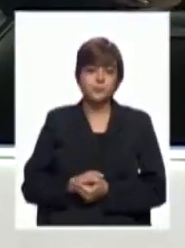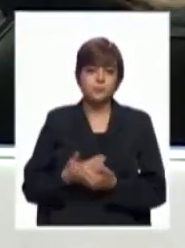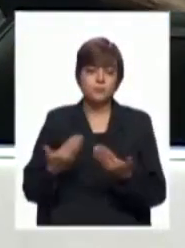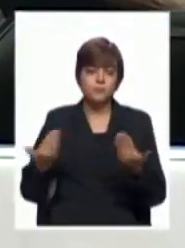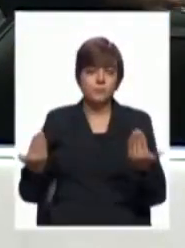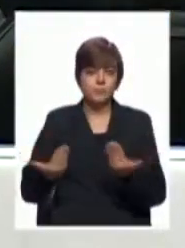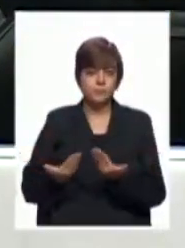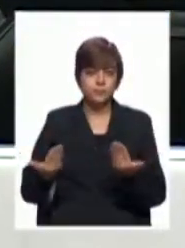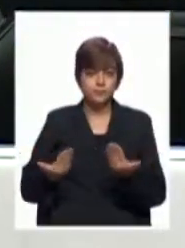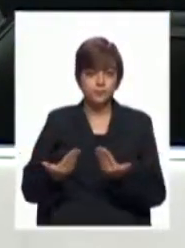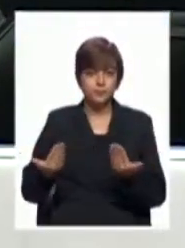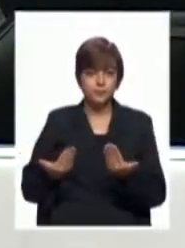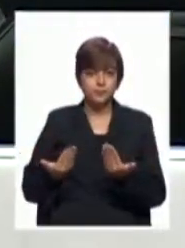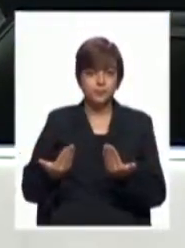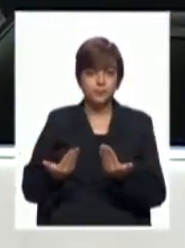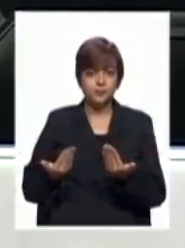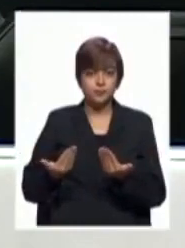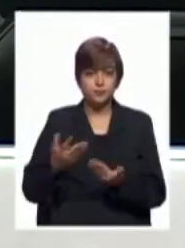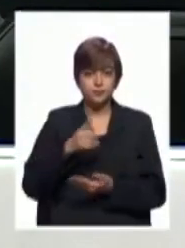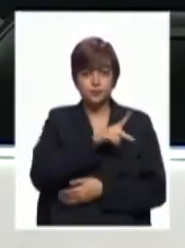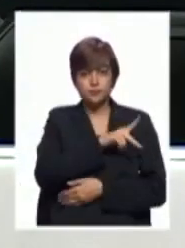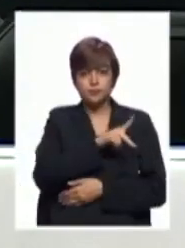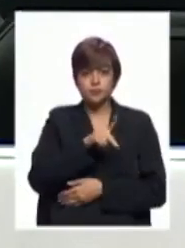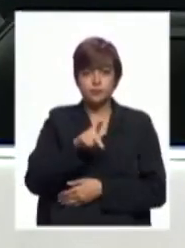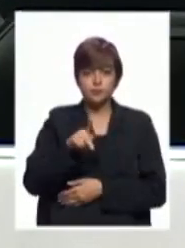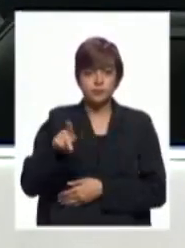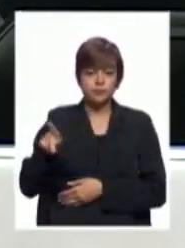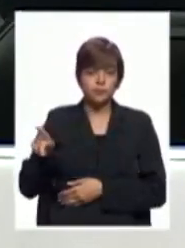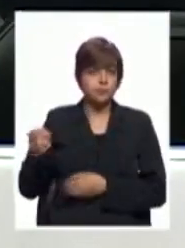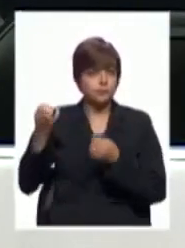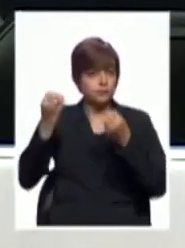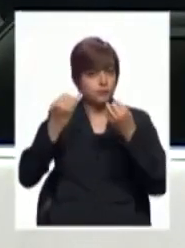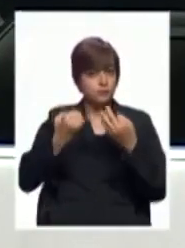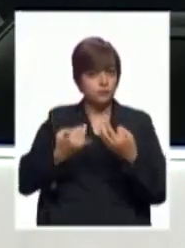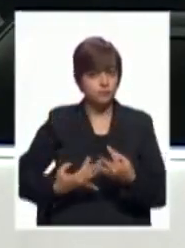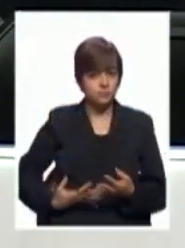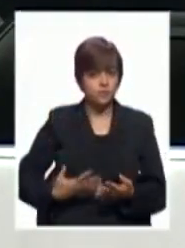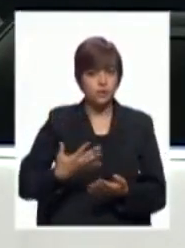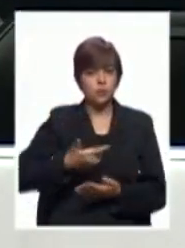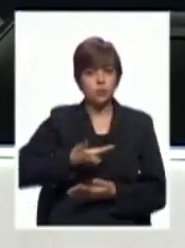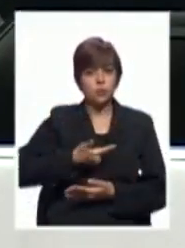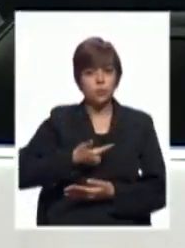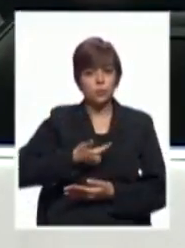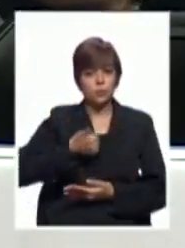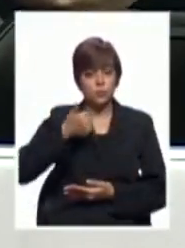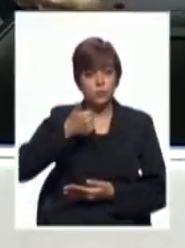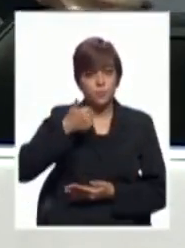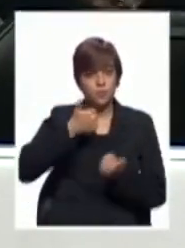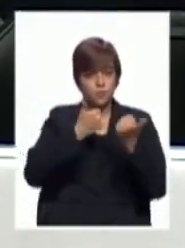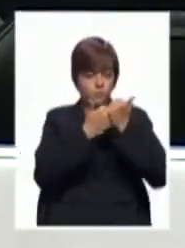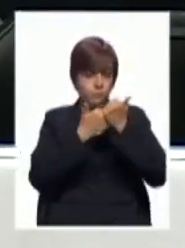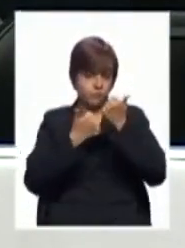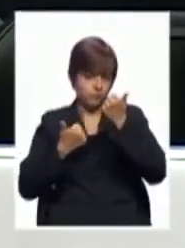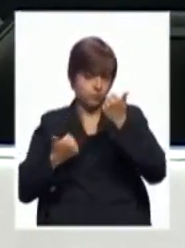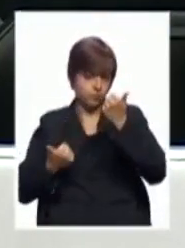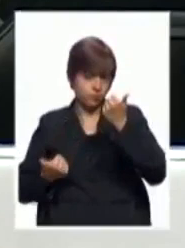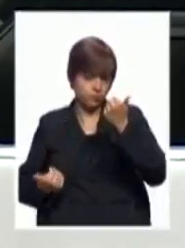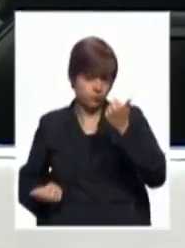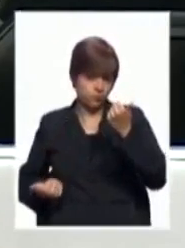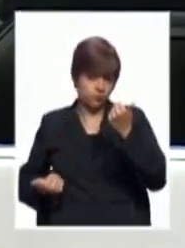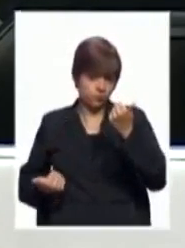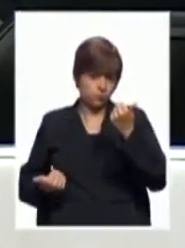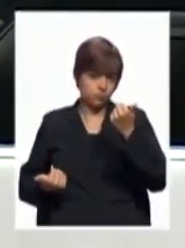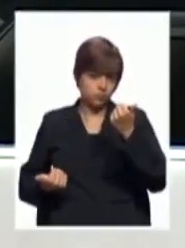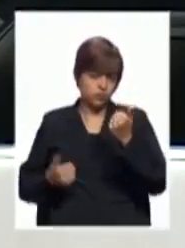submeter o nome do deputado Antônio Carlos Arantes, candidato ao cargo de primeiro vice-presidente da Assembleia